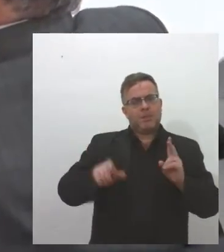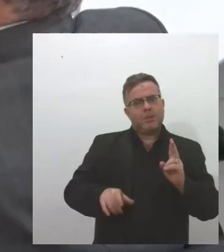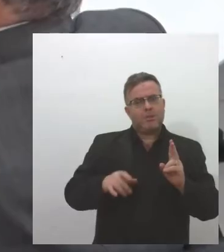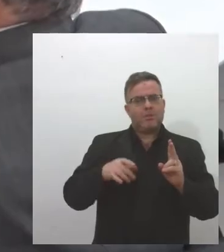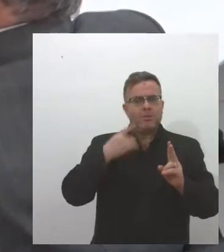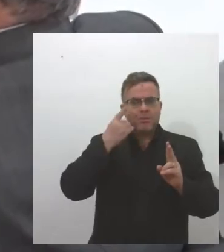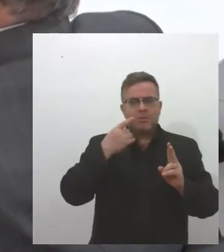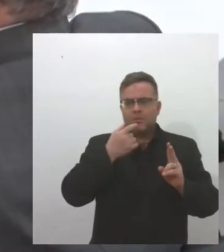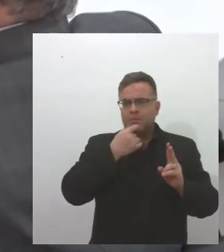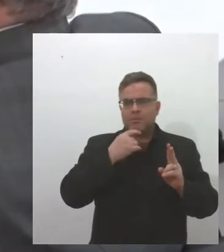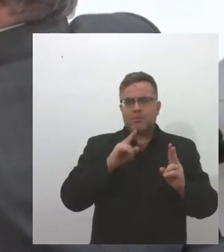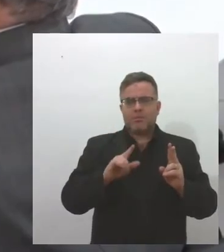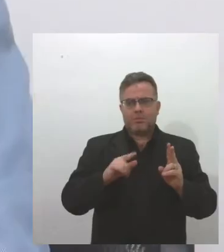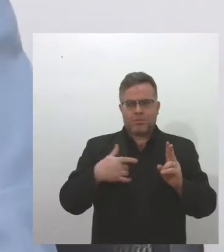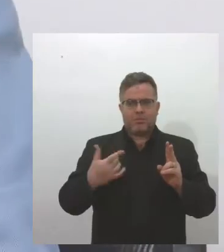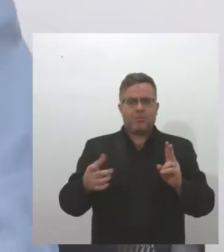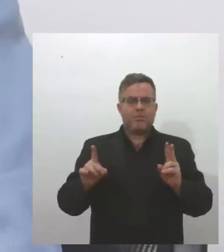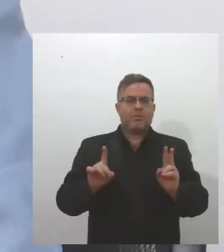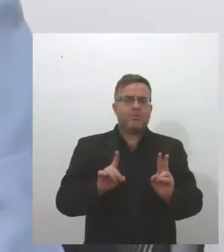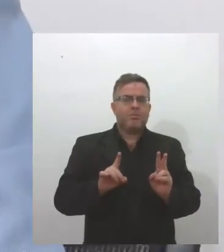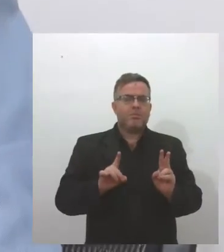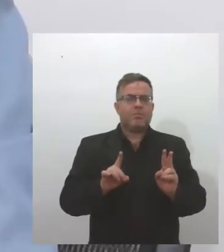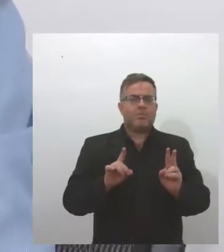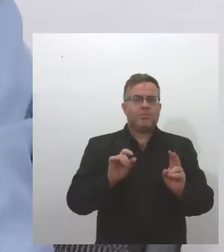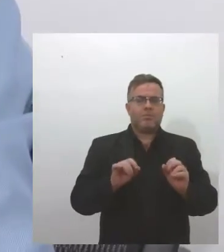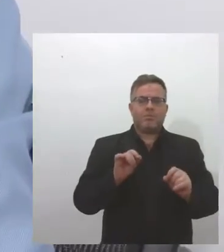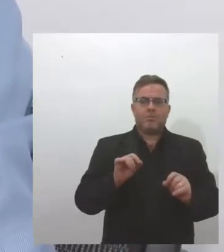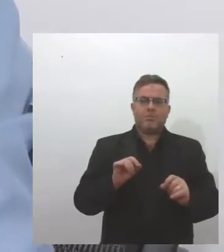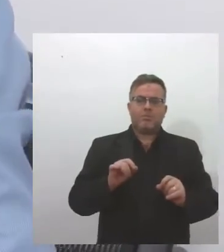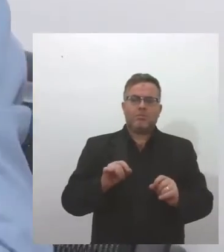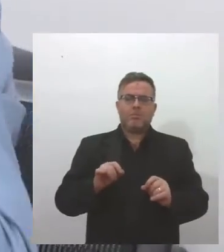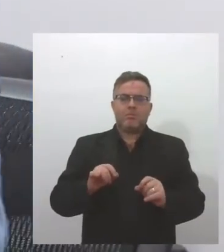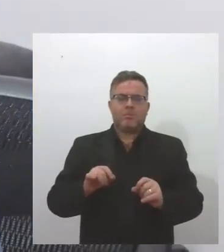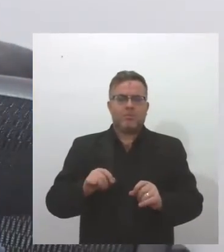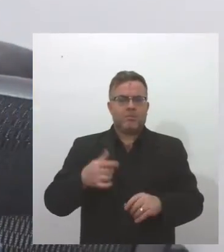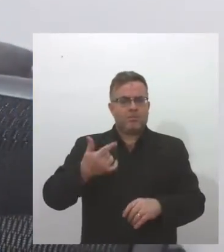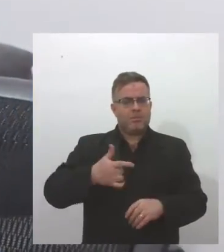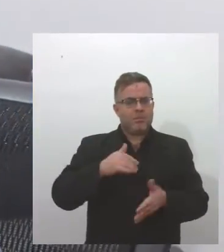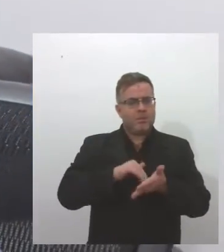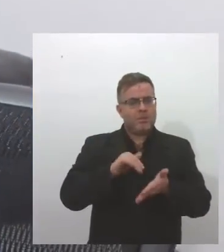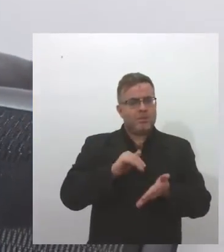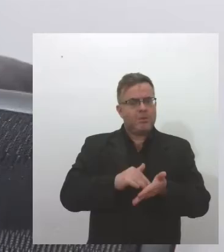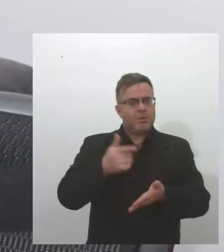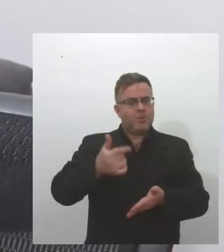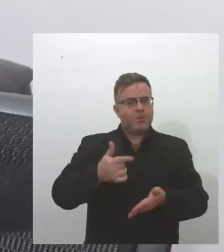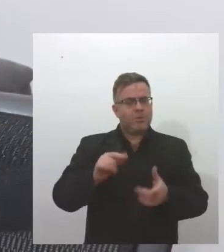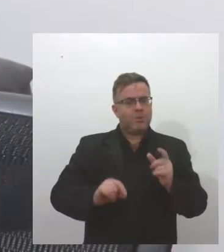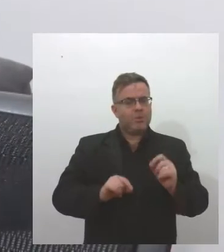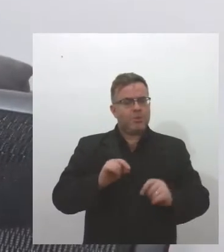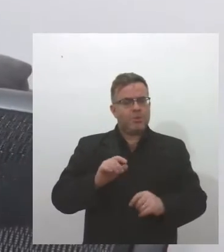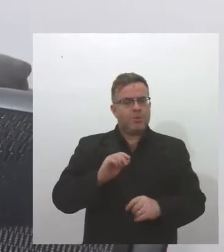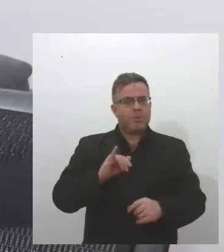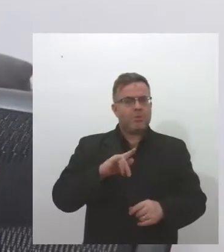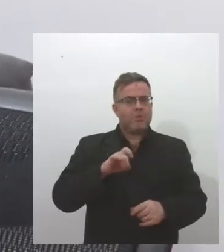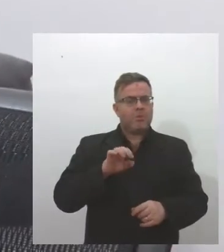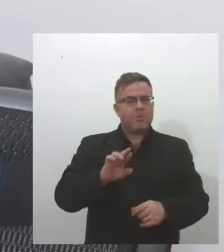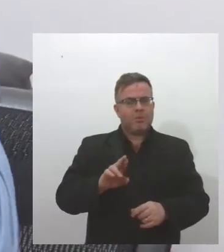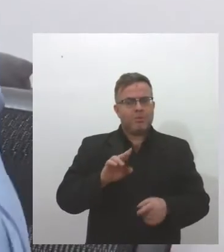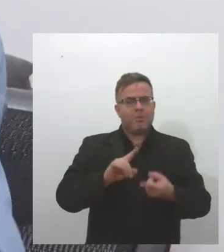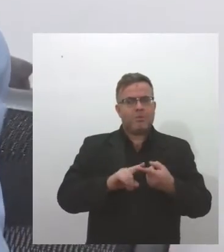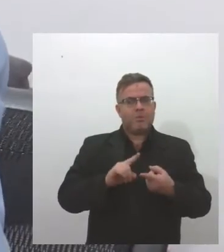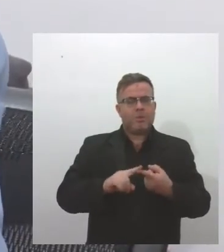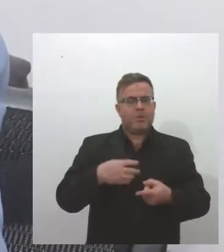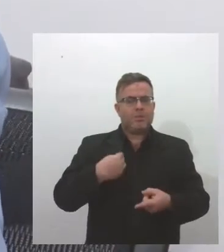de Sergipe, deputado Luciano Bispo. Para o subsecretário-geral da mesa diretora da ALESE, Igor Albuquerque, que participou